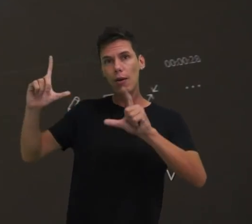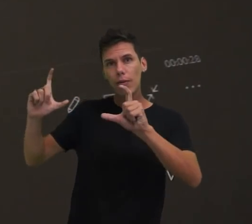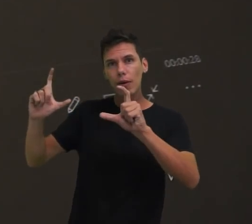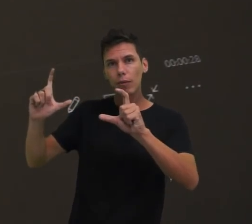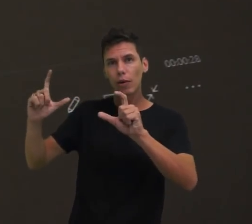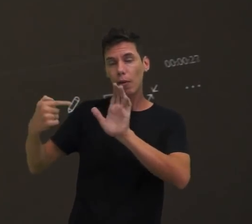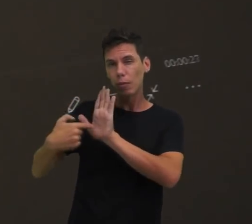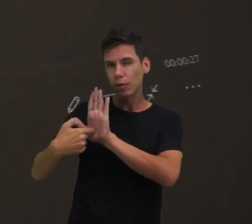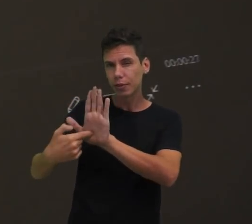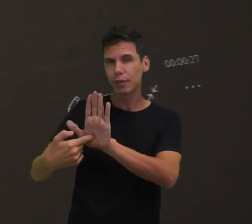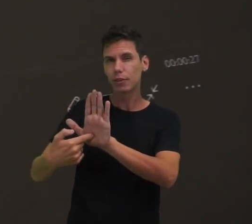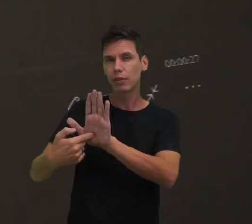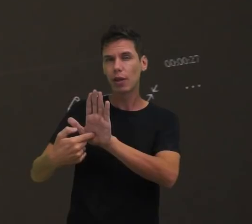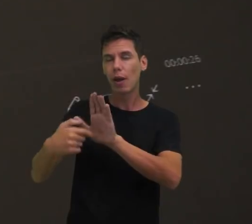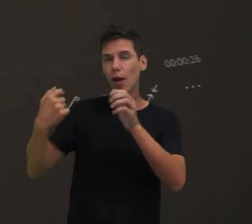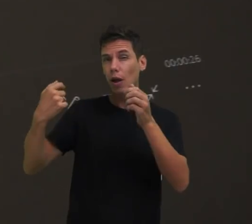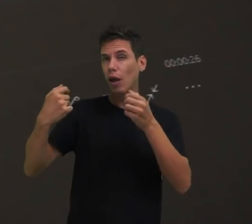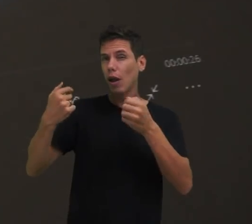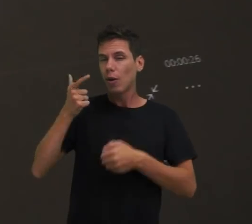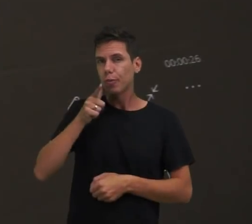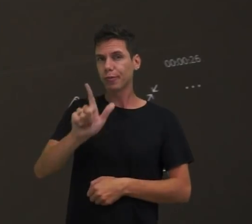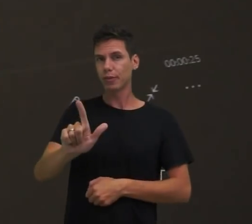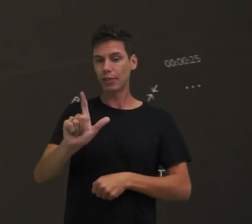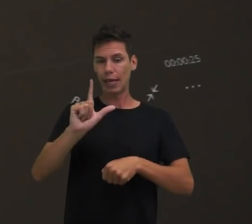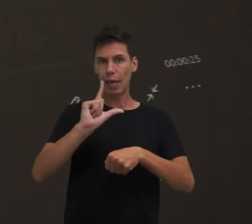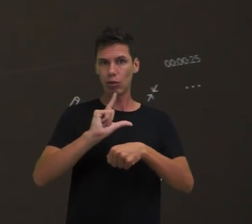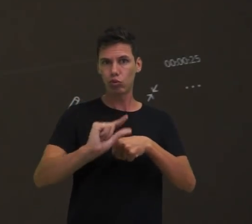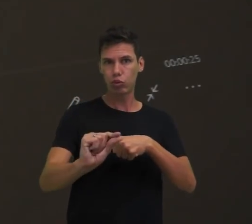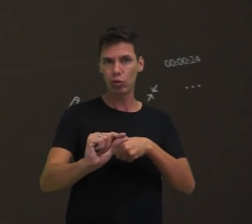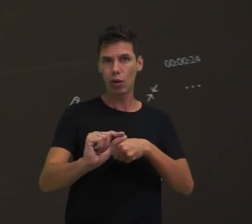ó, e vão conseguir escapar, ou para